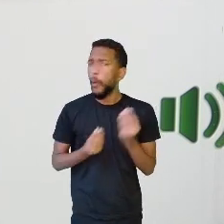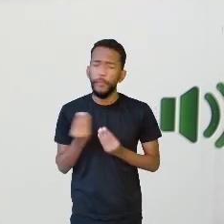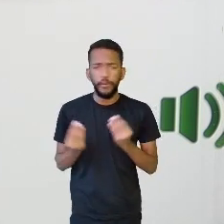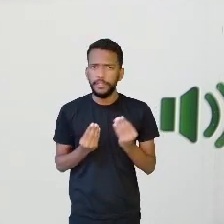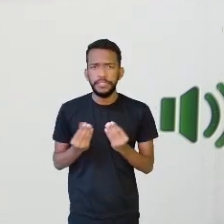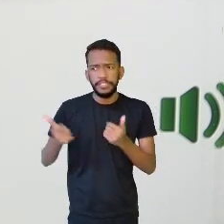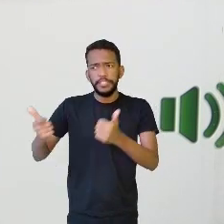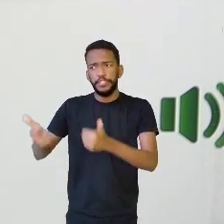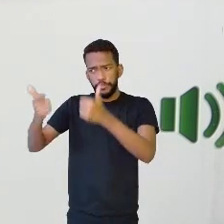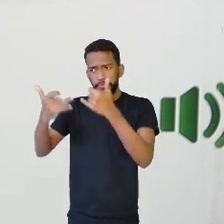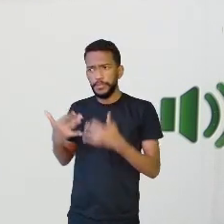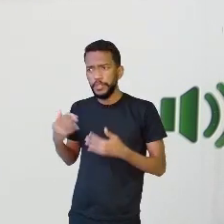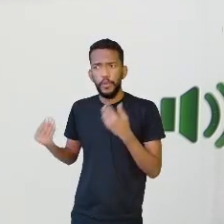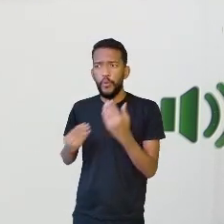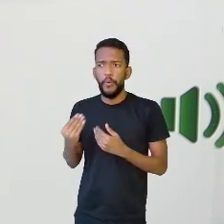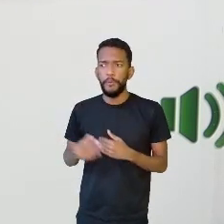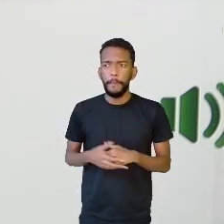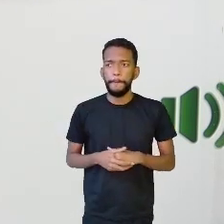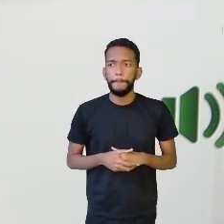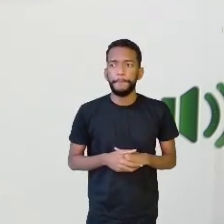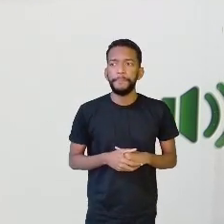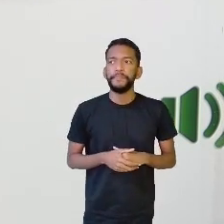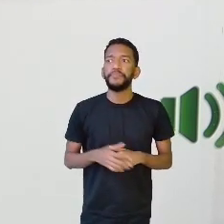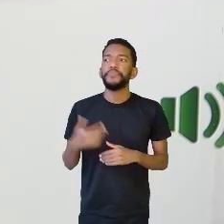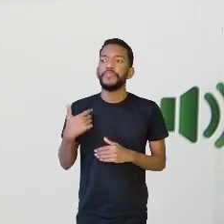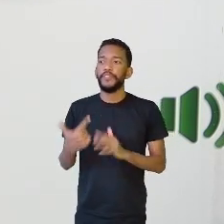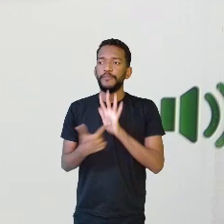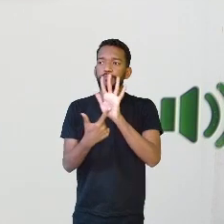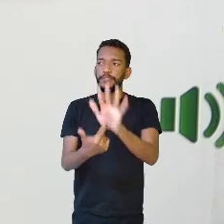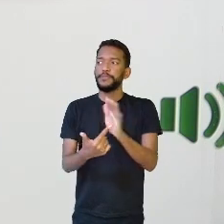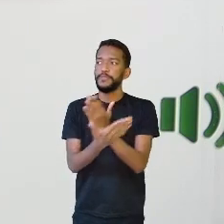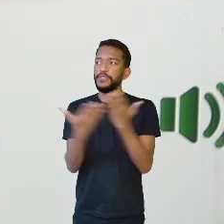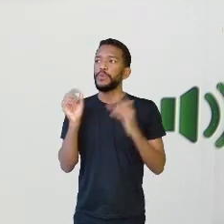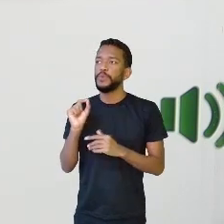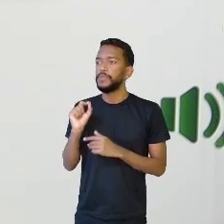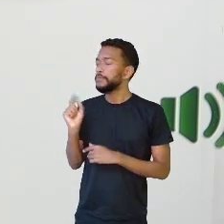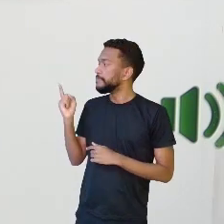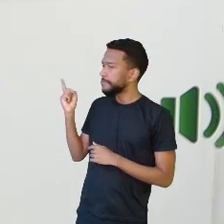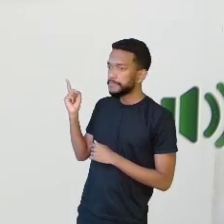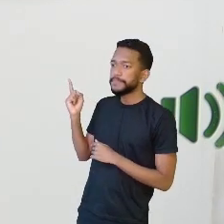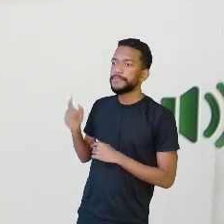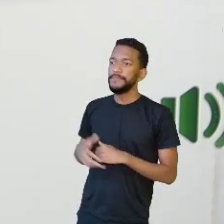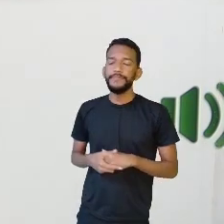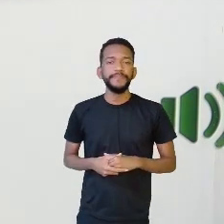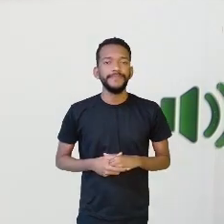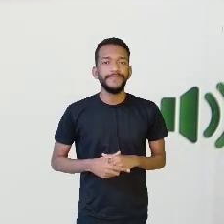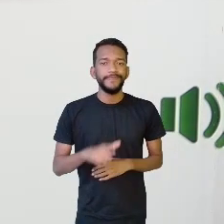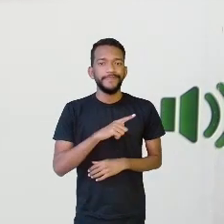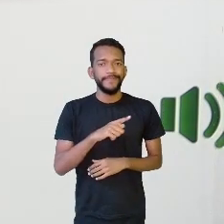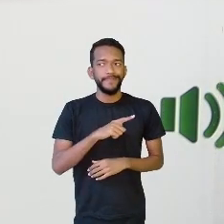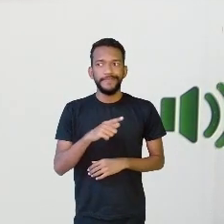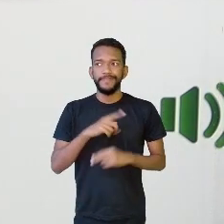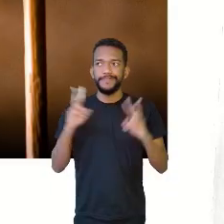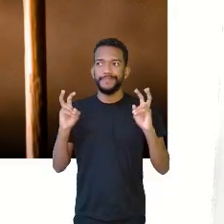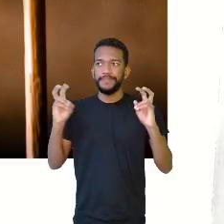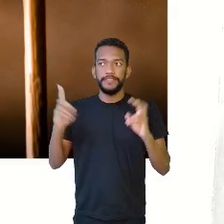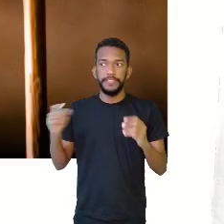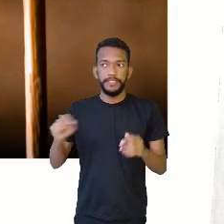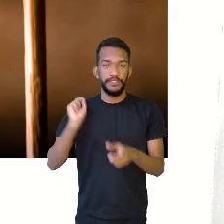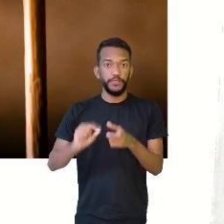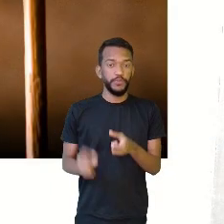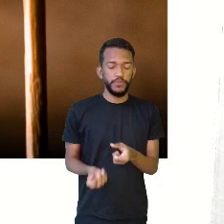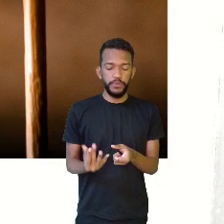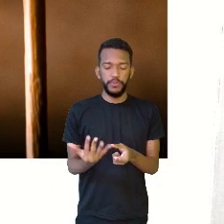Conta essa história direito. Vou colocar aqui para vocês esta definição. Acabei de acender aqui o